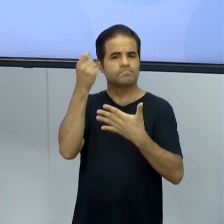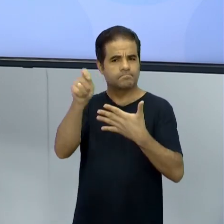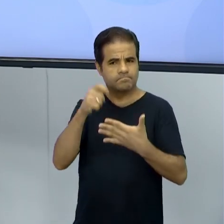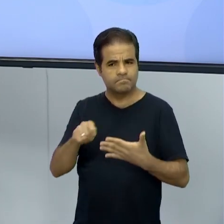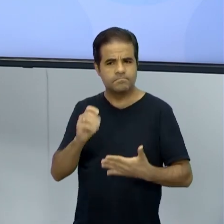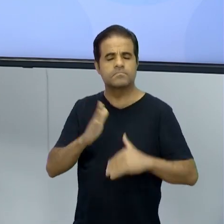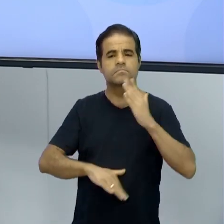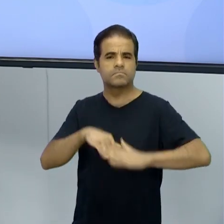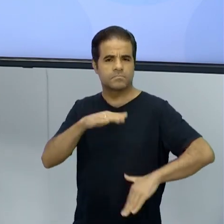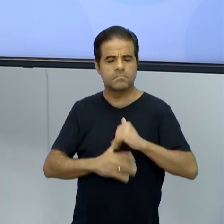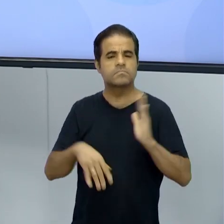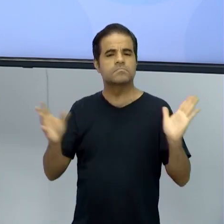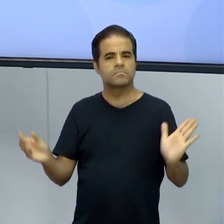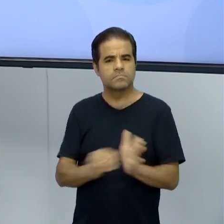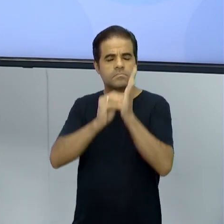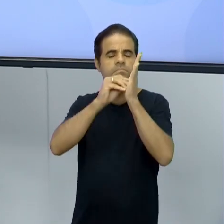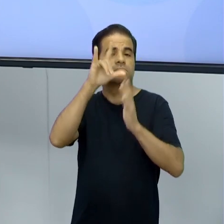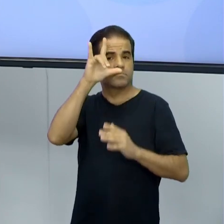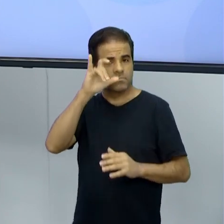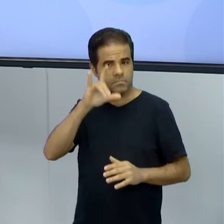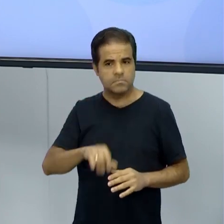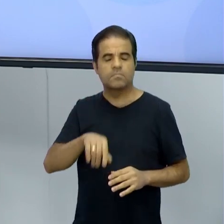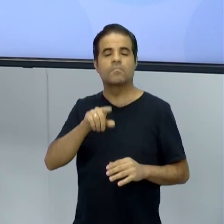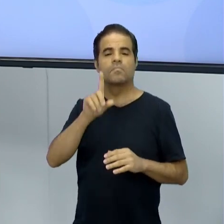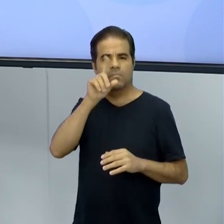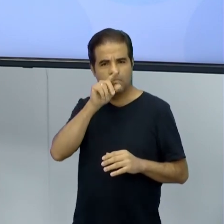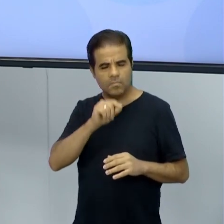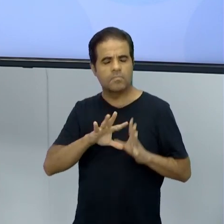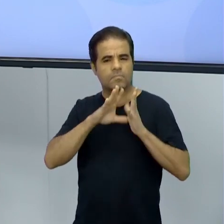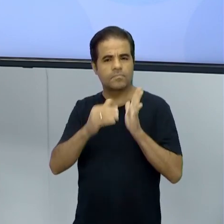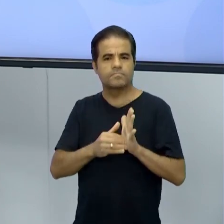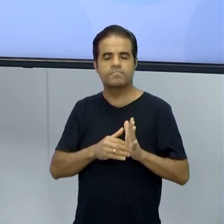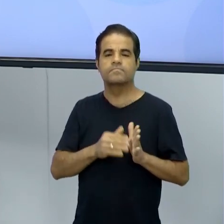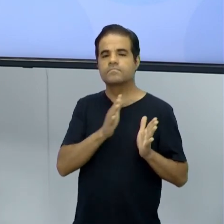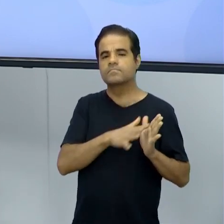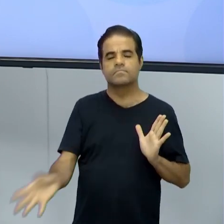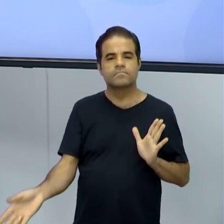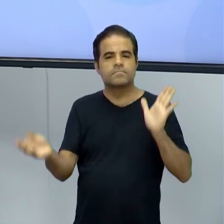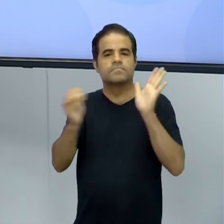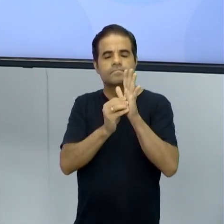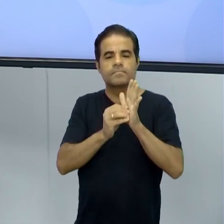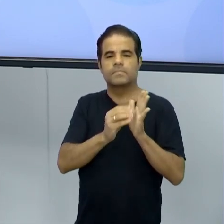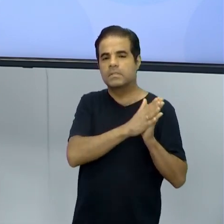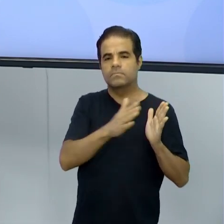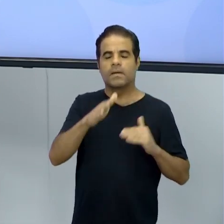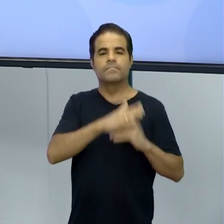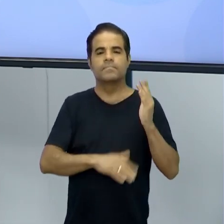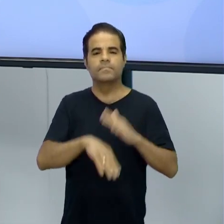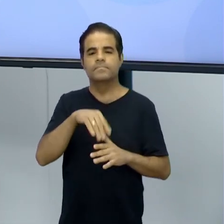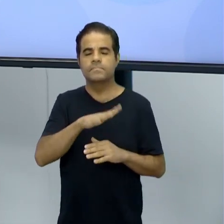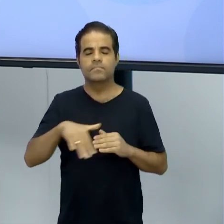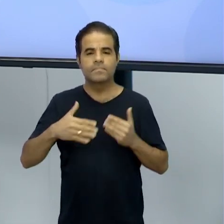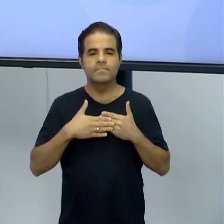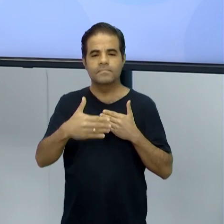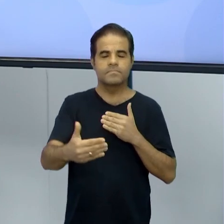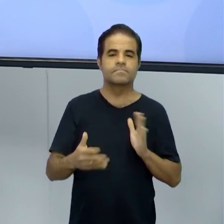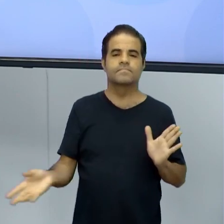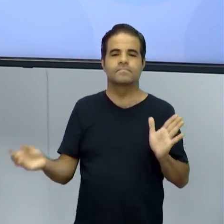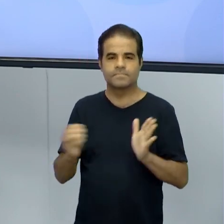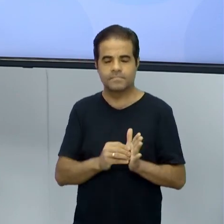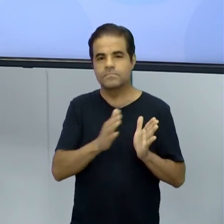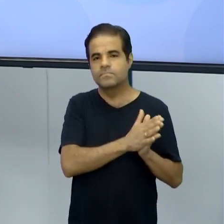né? Face, Insta, Twitter, esse tipo de coisa. Você coloca lá uma informação sobre você